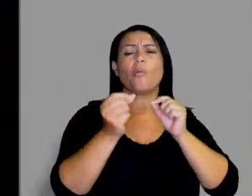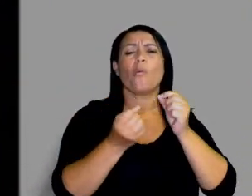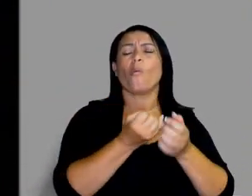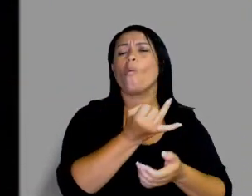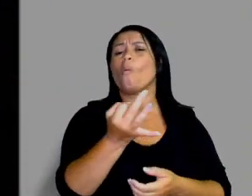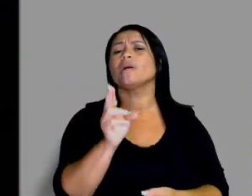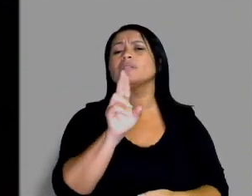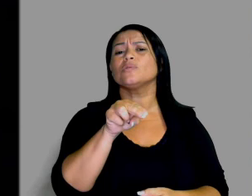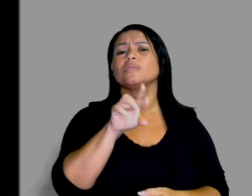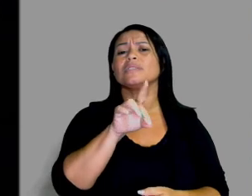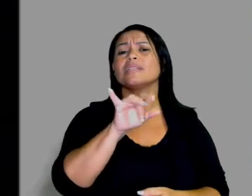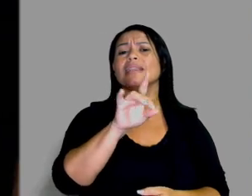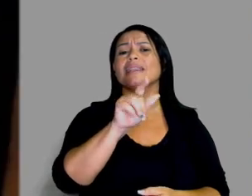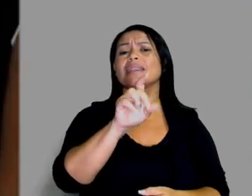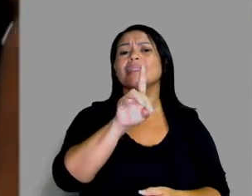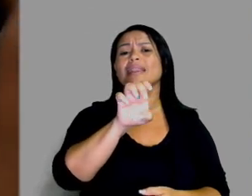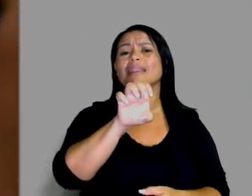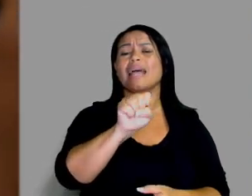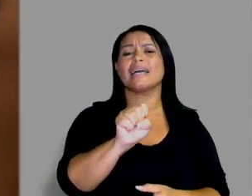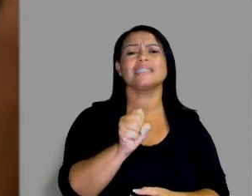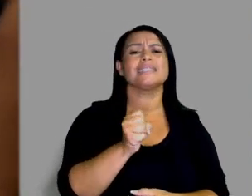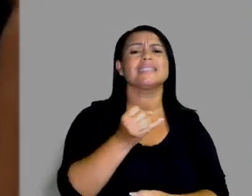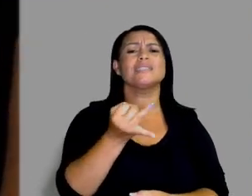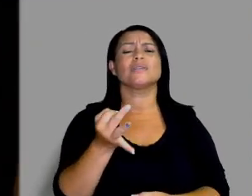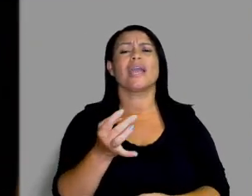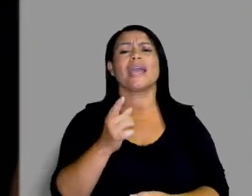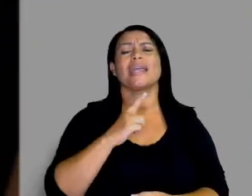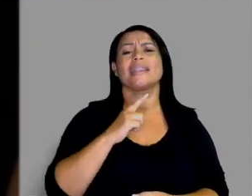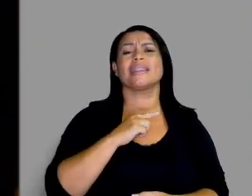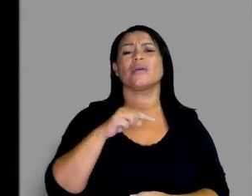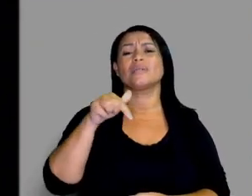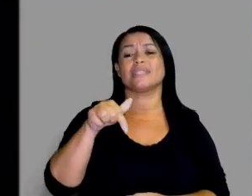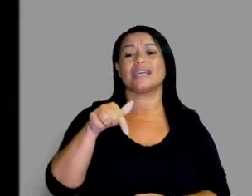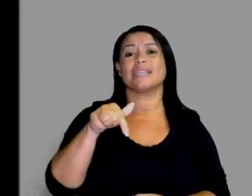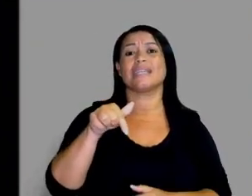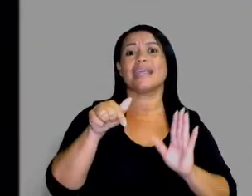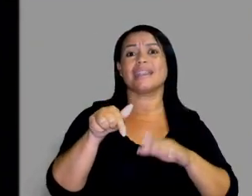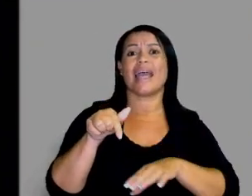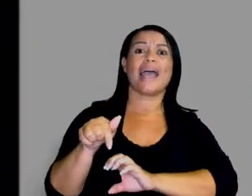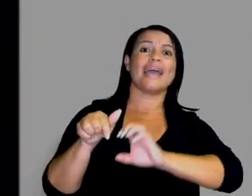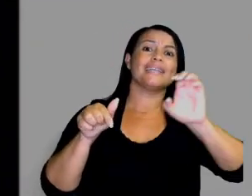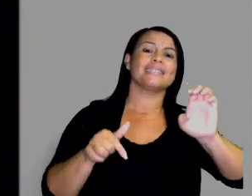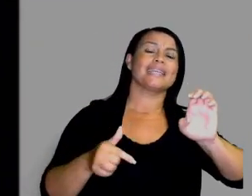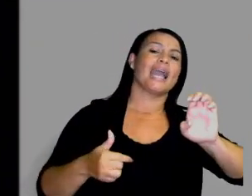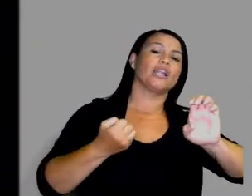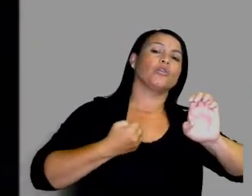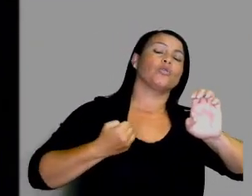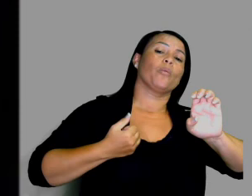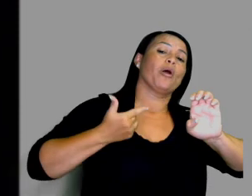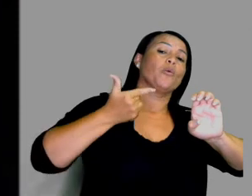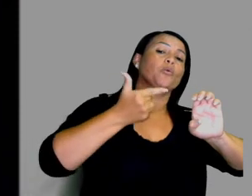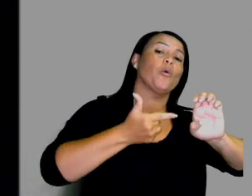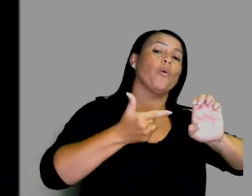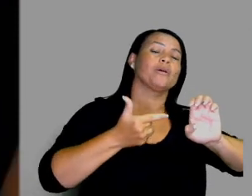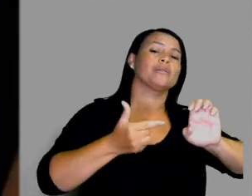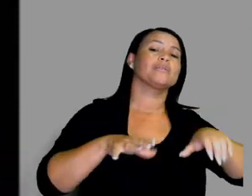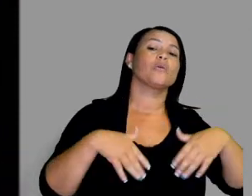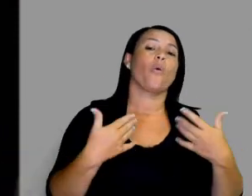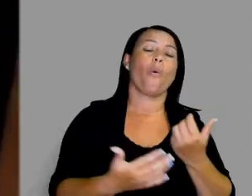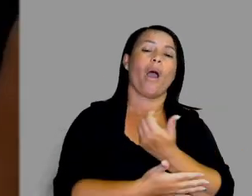unidades representa o algarismo 7, que está à esquerda do 2? E aí, minha